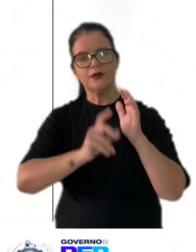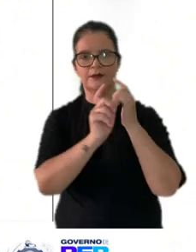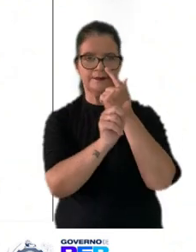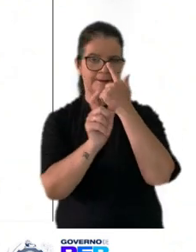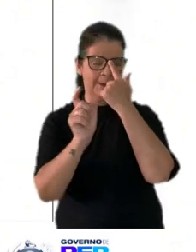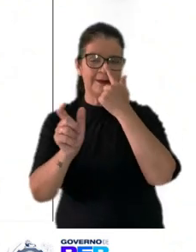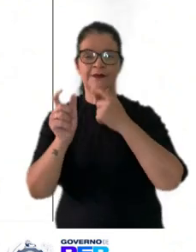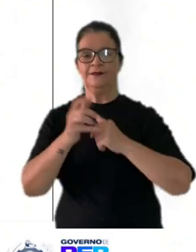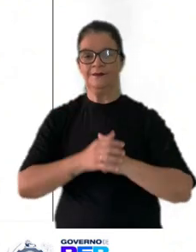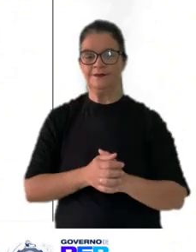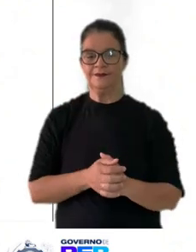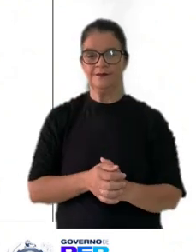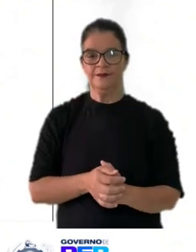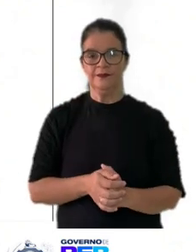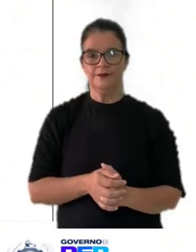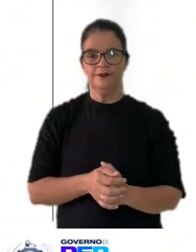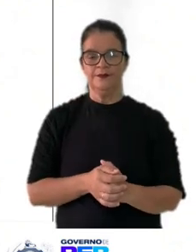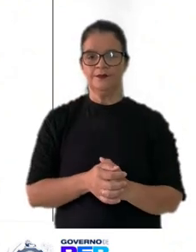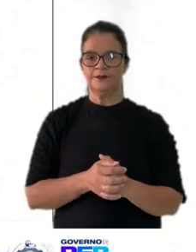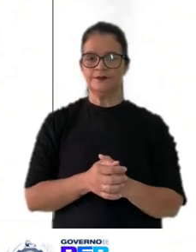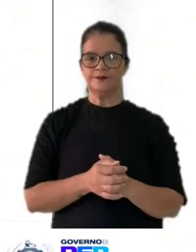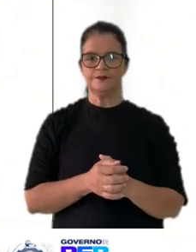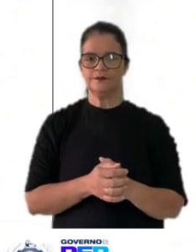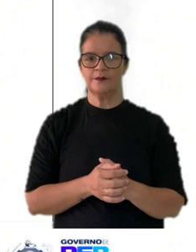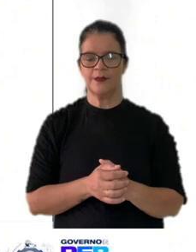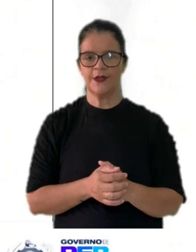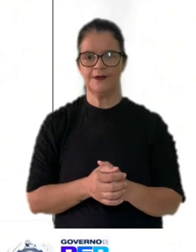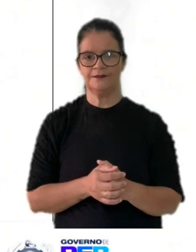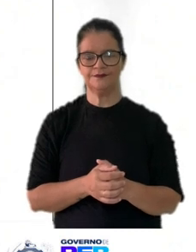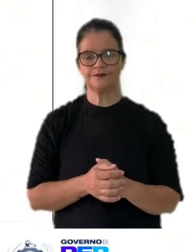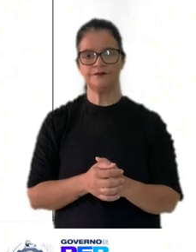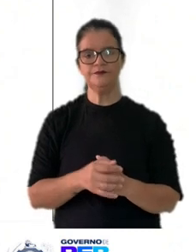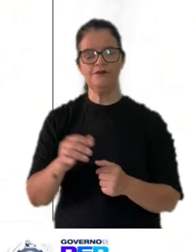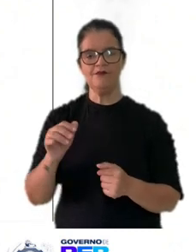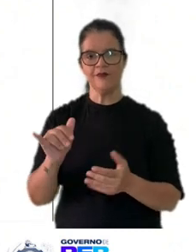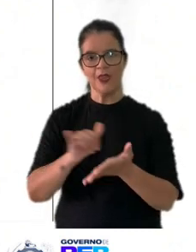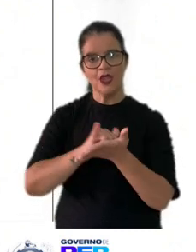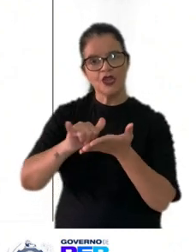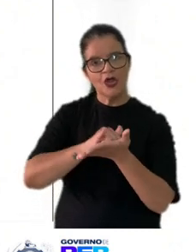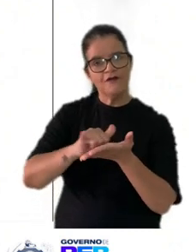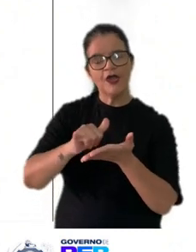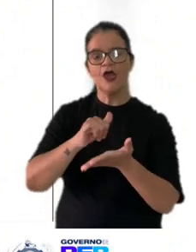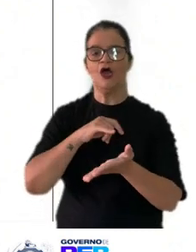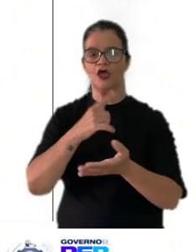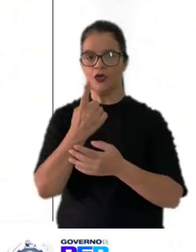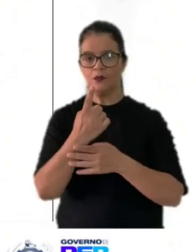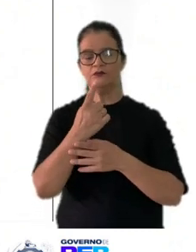hurricane é o furacão né em nova york um dos maiores né